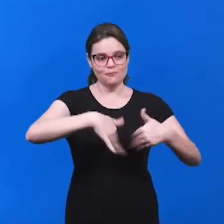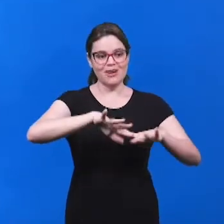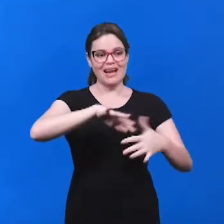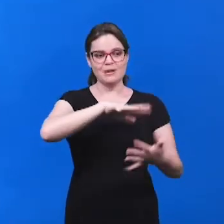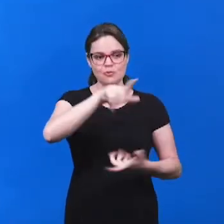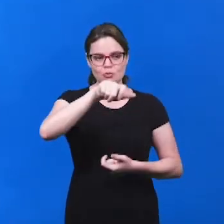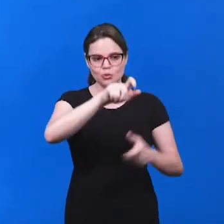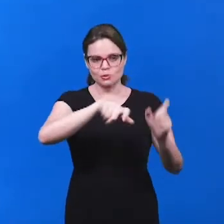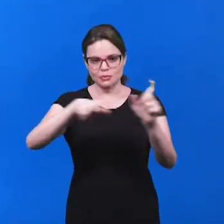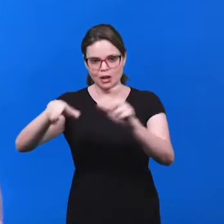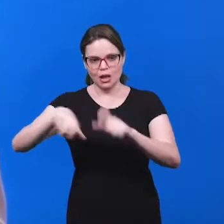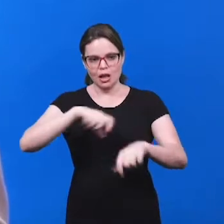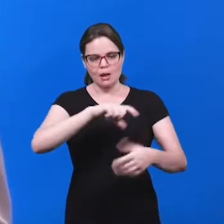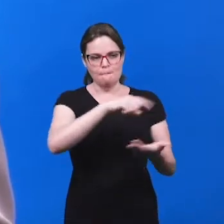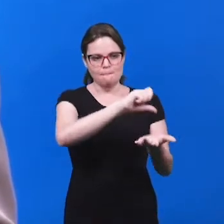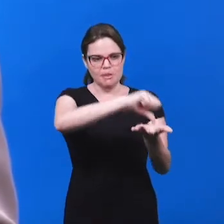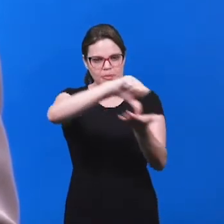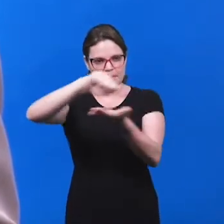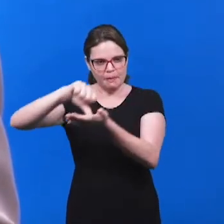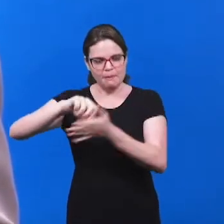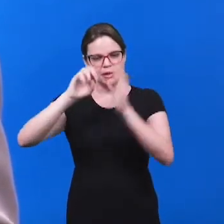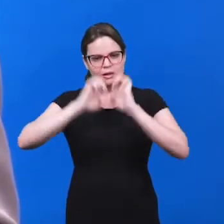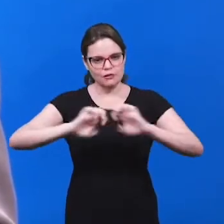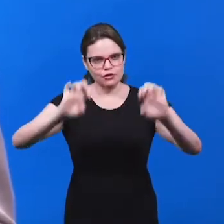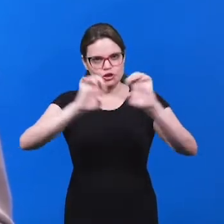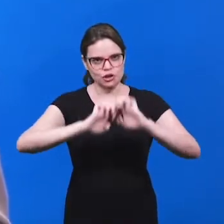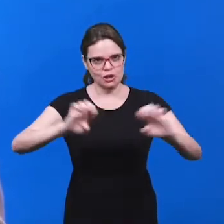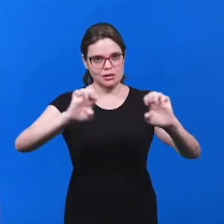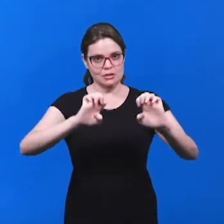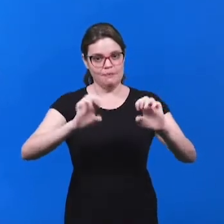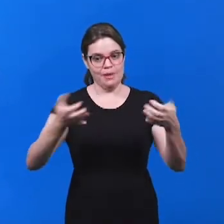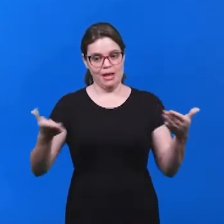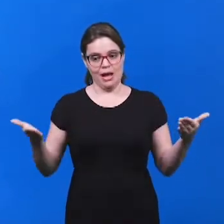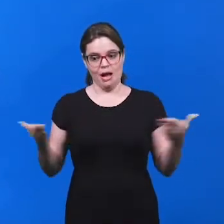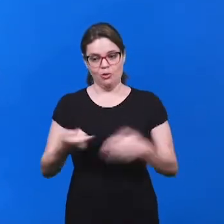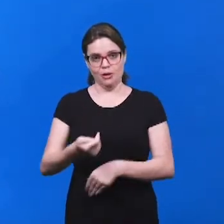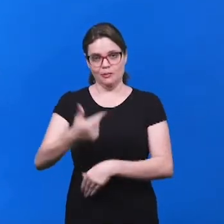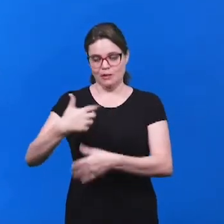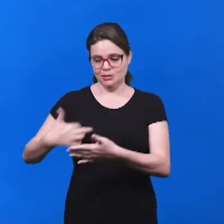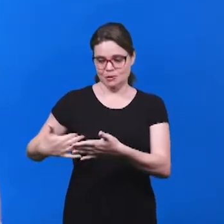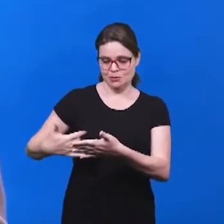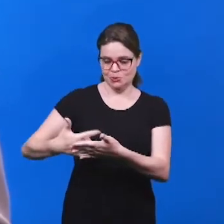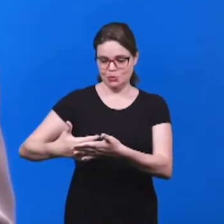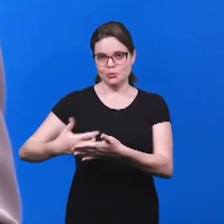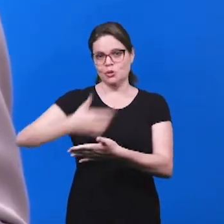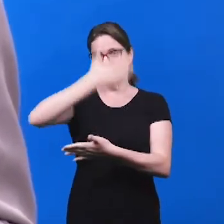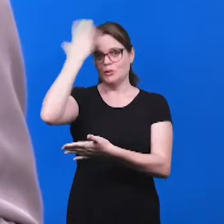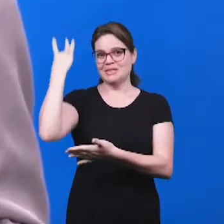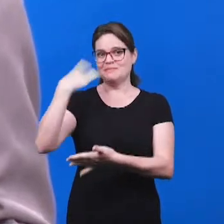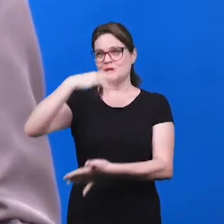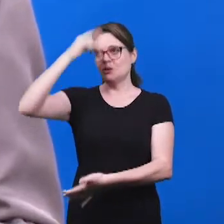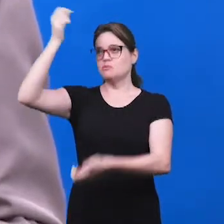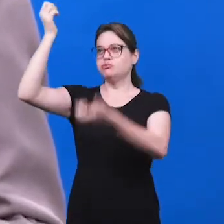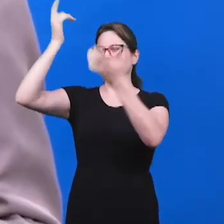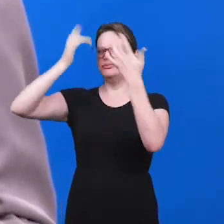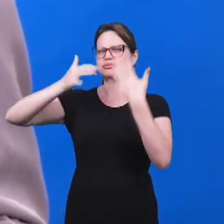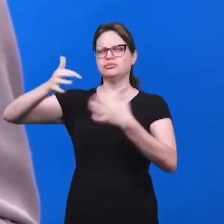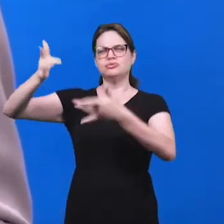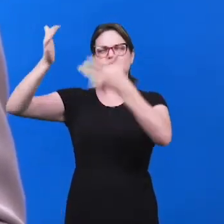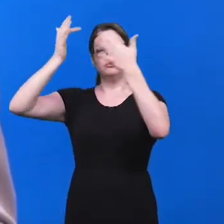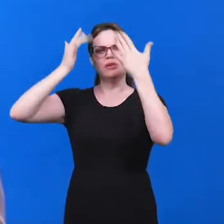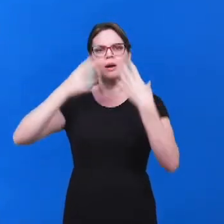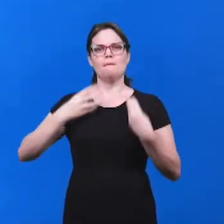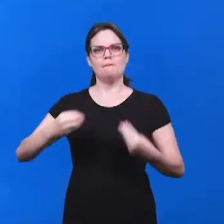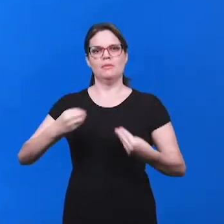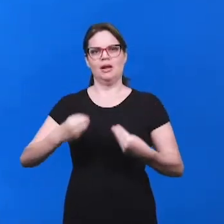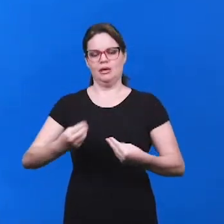o mundo, plantar a semente, né, fazer a semeadura. Agora não, agora é para que o fruto maduro possa ser colhido e,